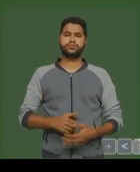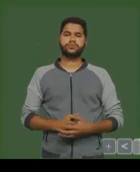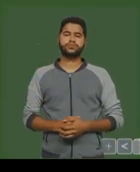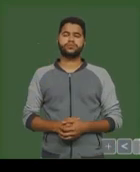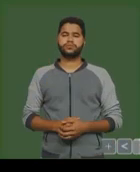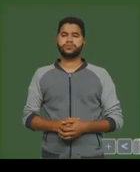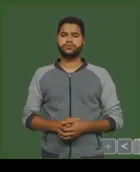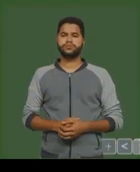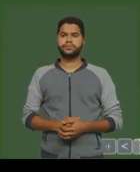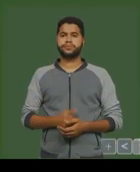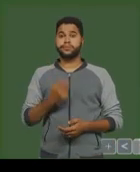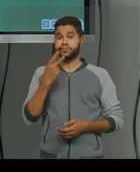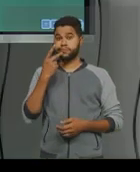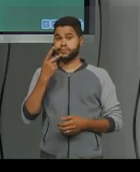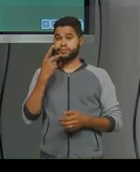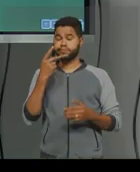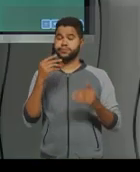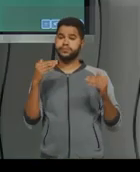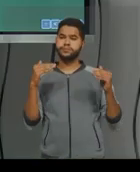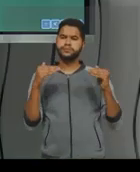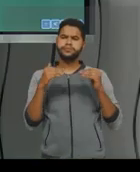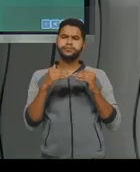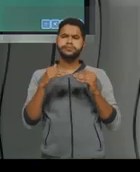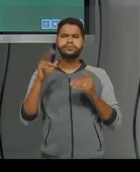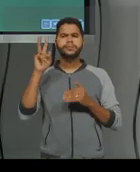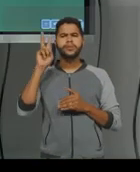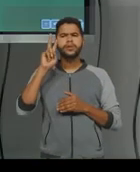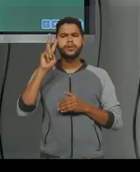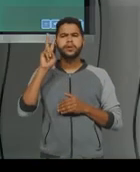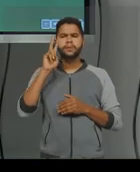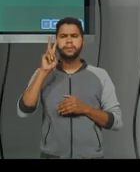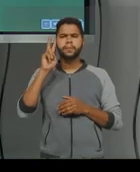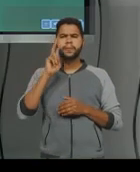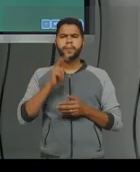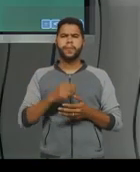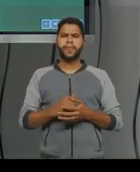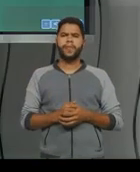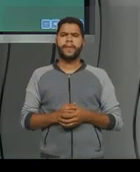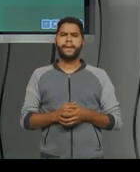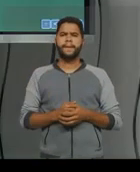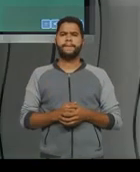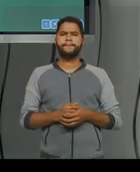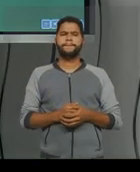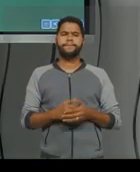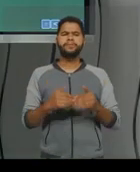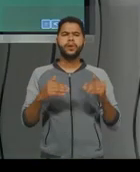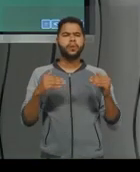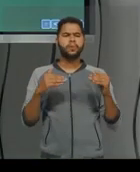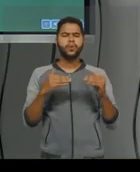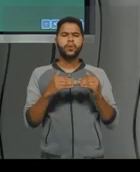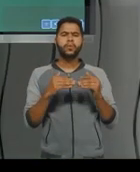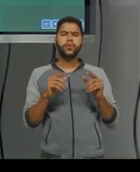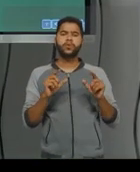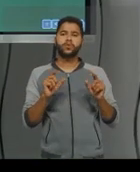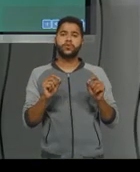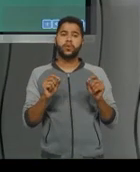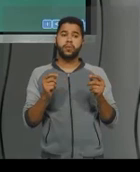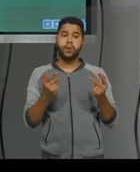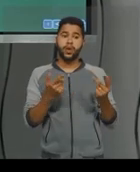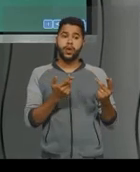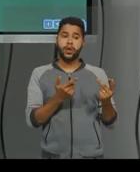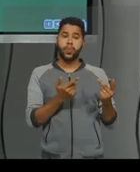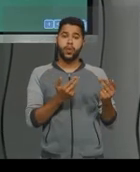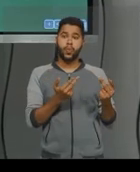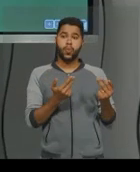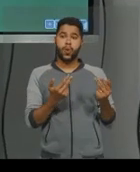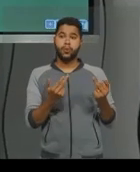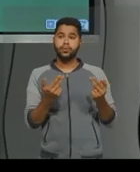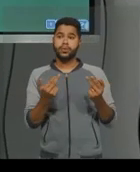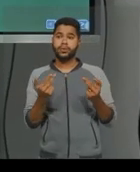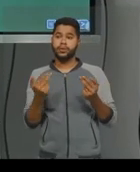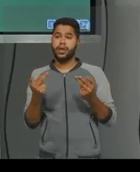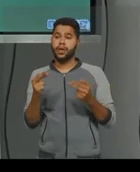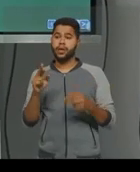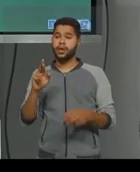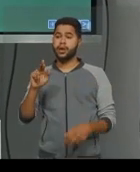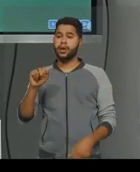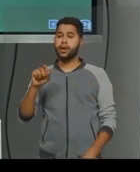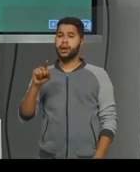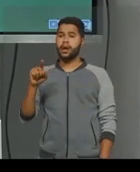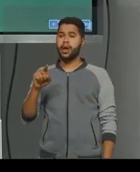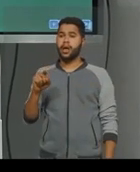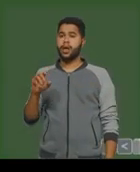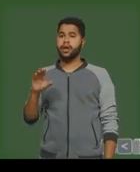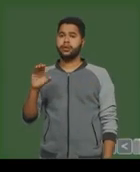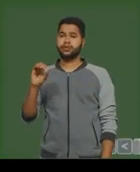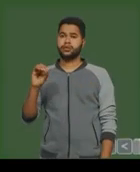se falou proporcional, te lembrou o quê? Te lembrou de proporção. O que é proporção? É uma igualdade entre razões. Então, está aqui